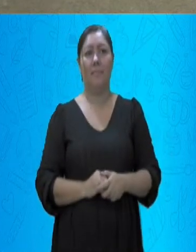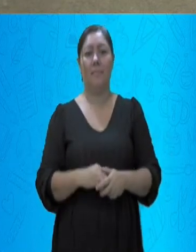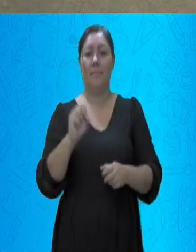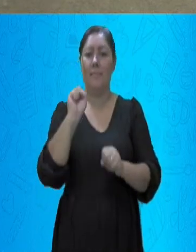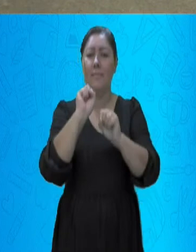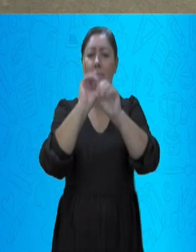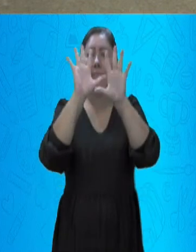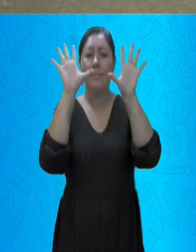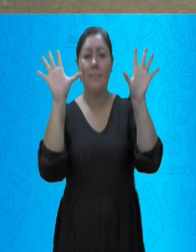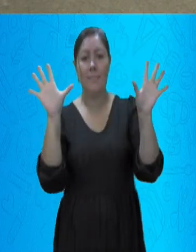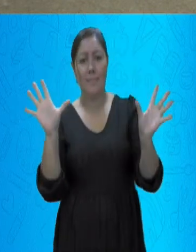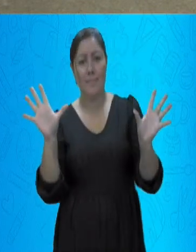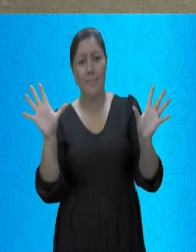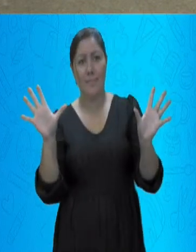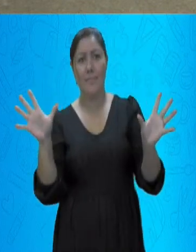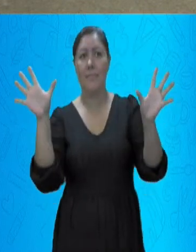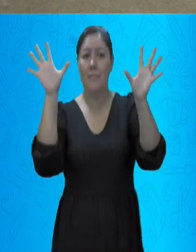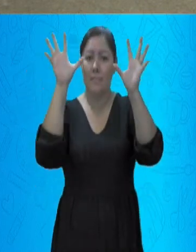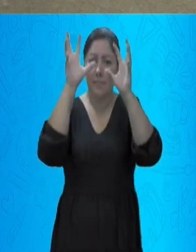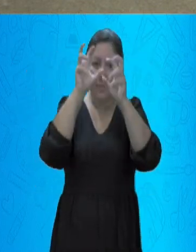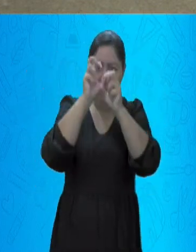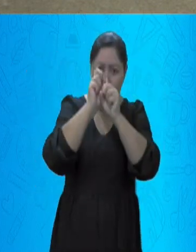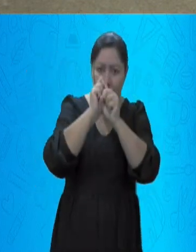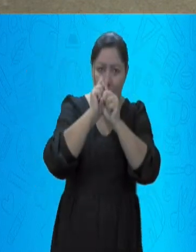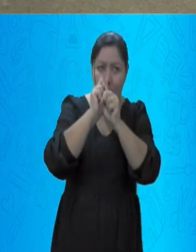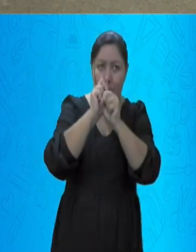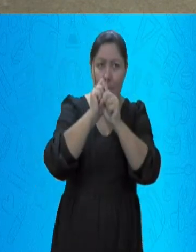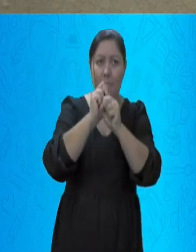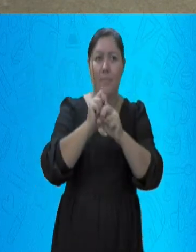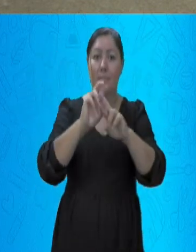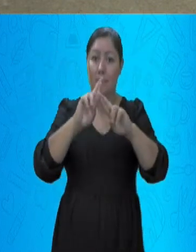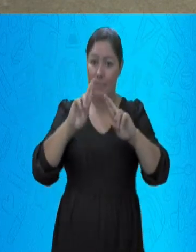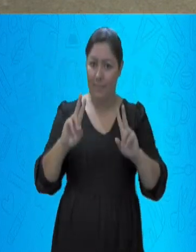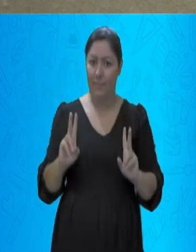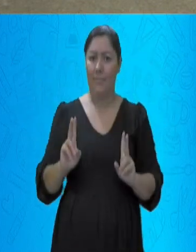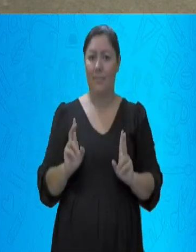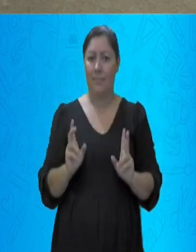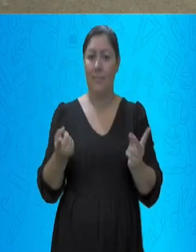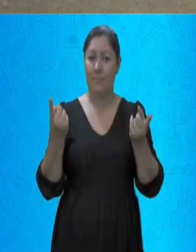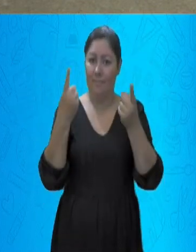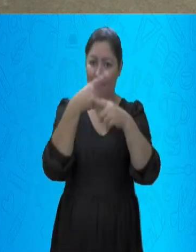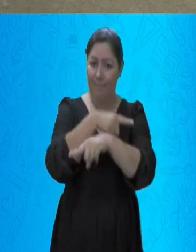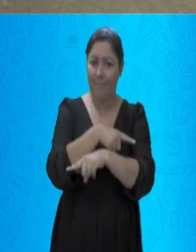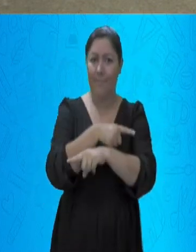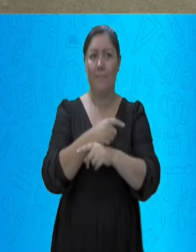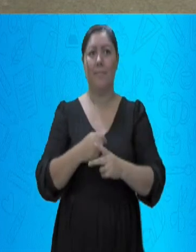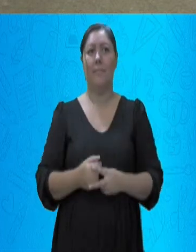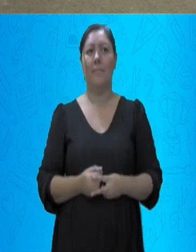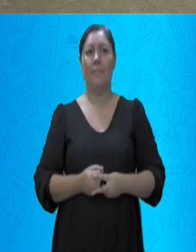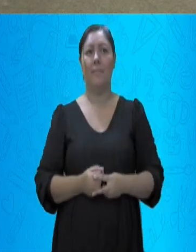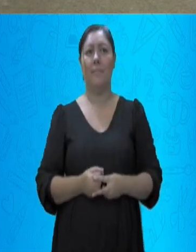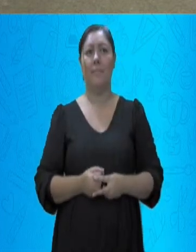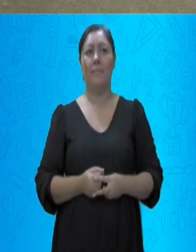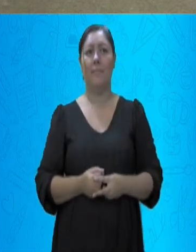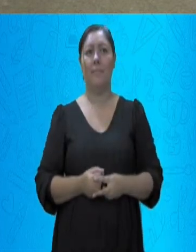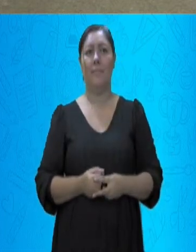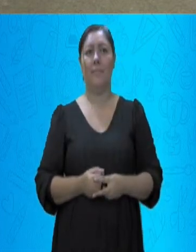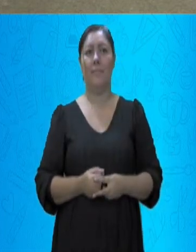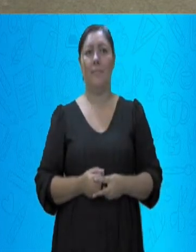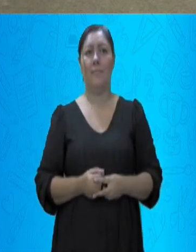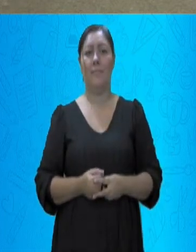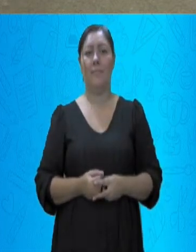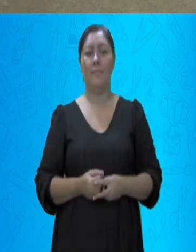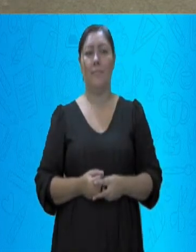e escuro. Antônimo, aí é isso que vocês precisam aprender. O que é antônimo de claro? Escuro, é